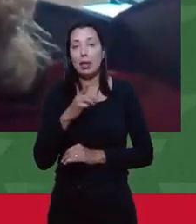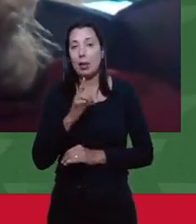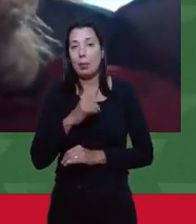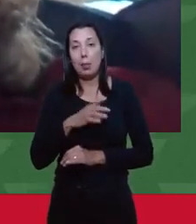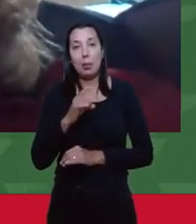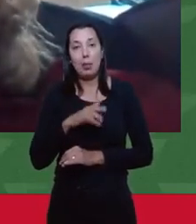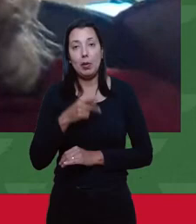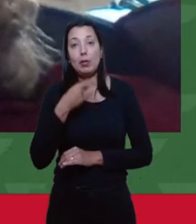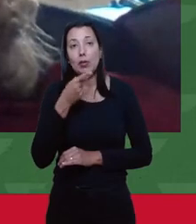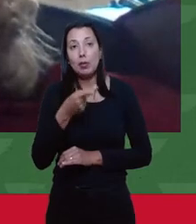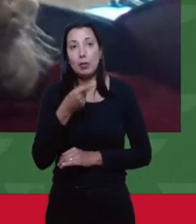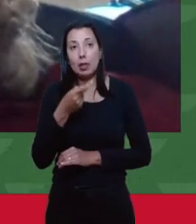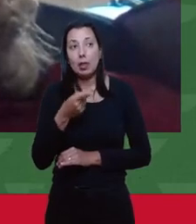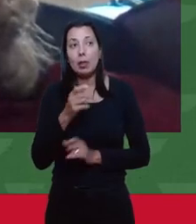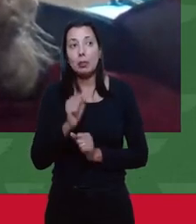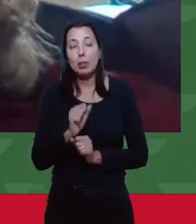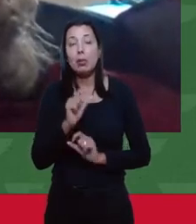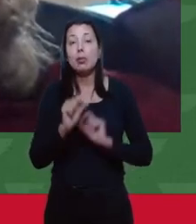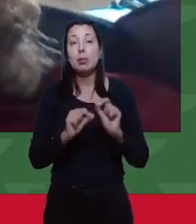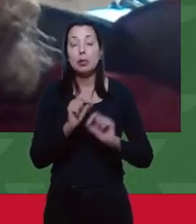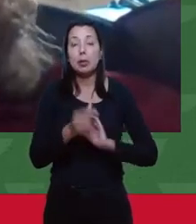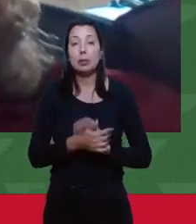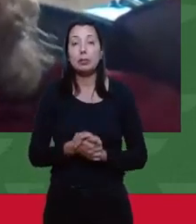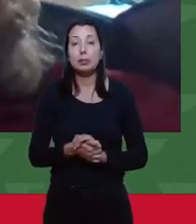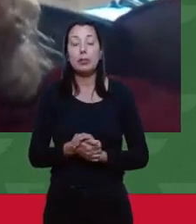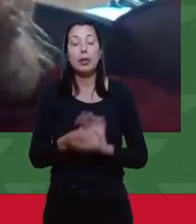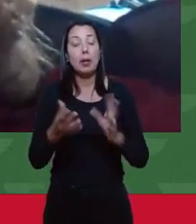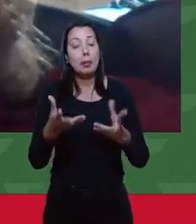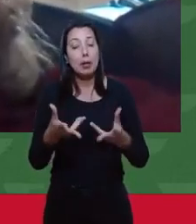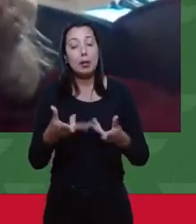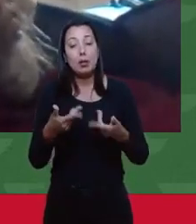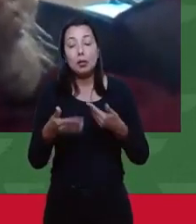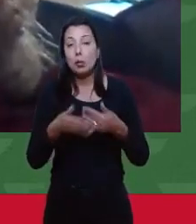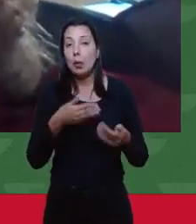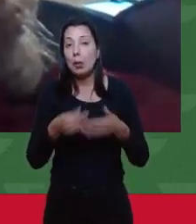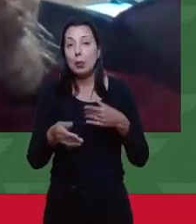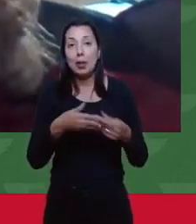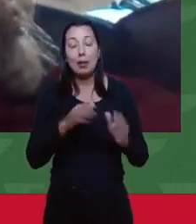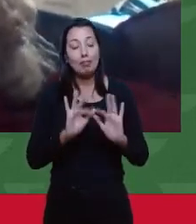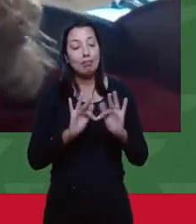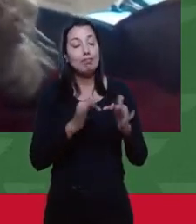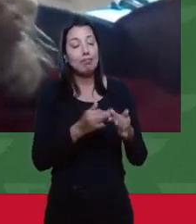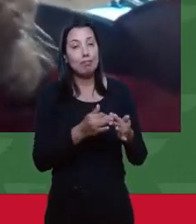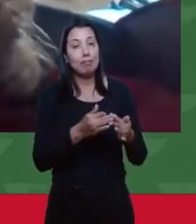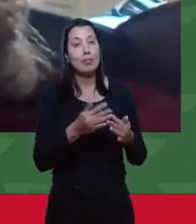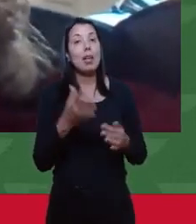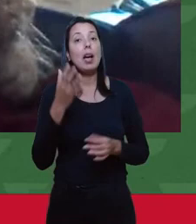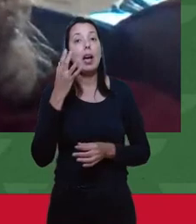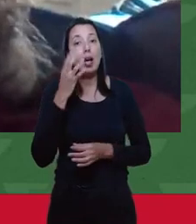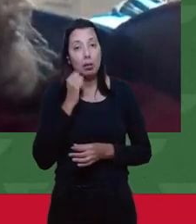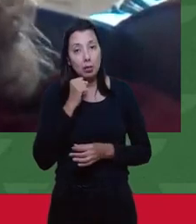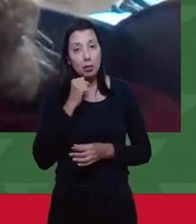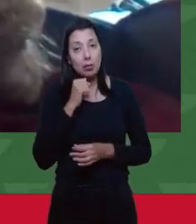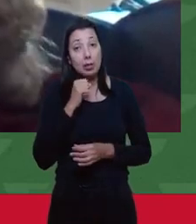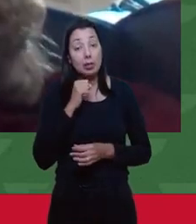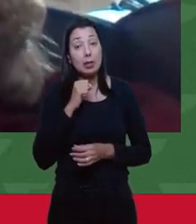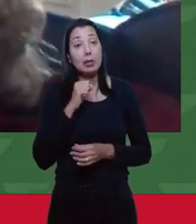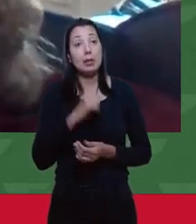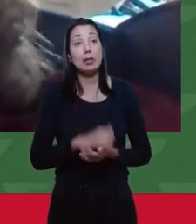de dizer, pode ser maravilhoso em qualquer família. adotante, seja